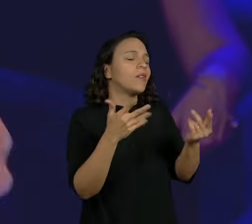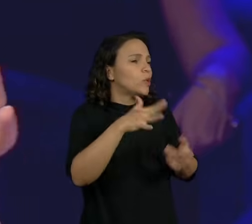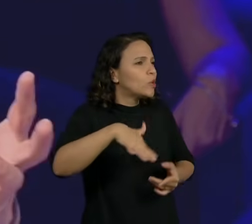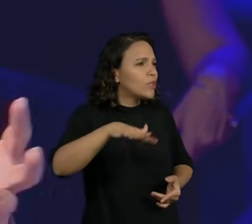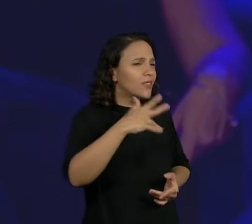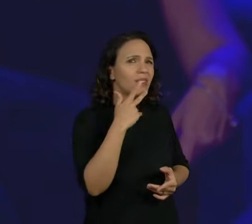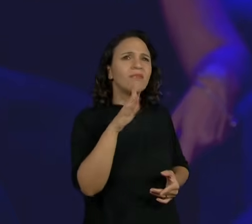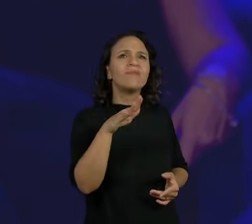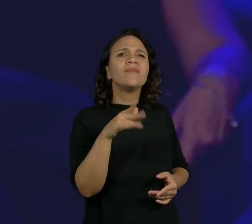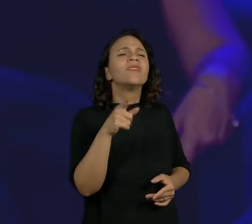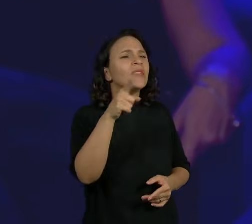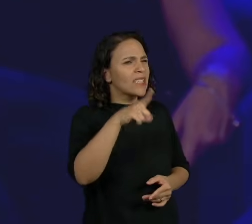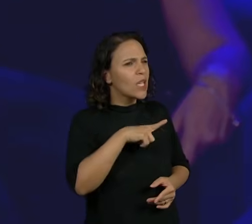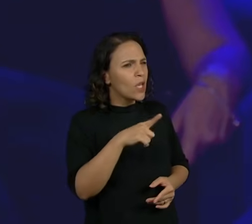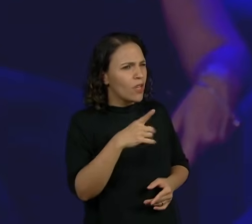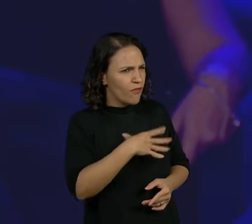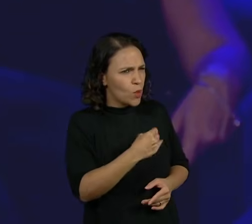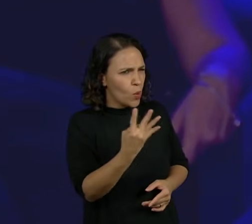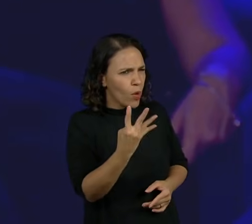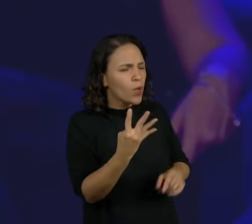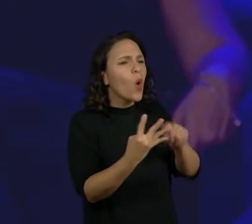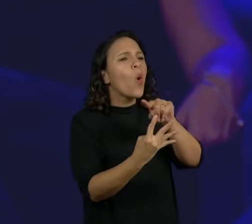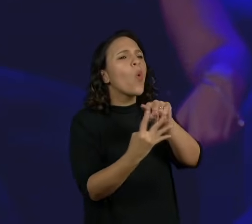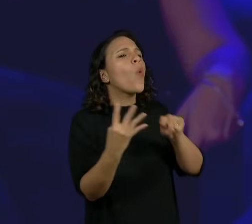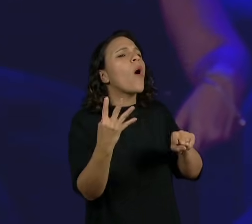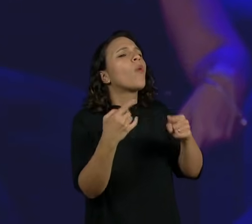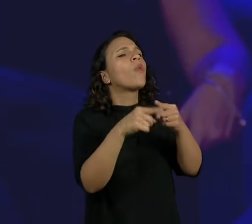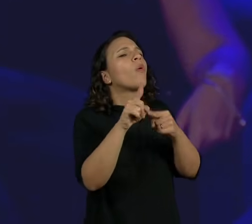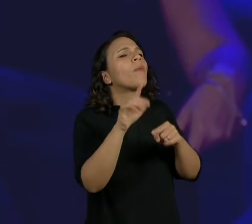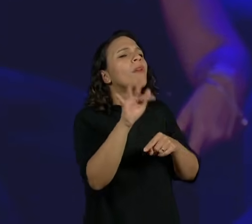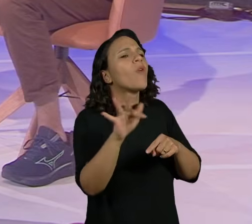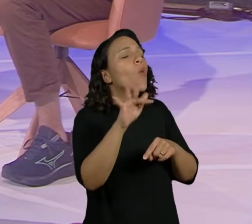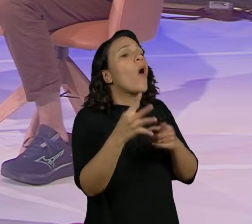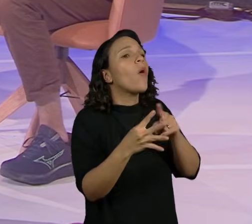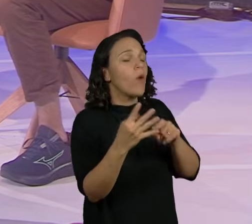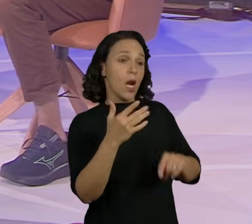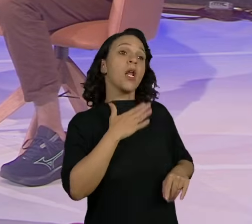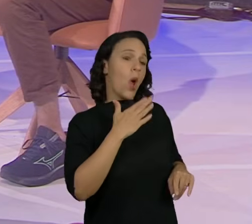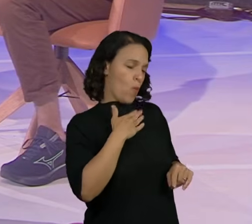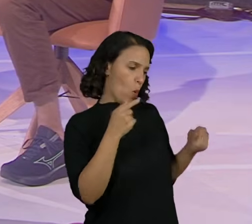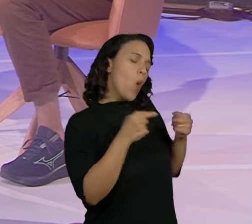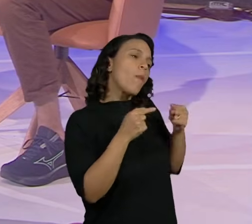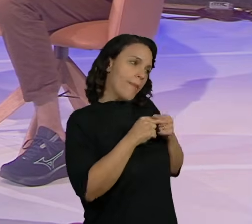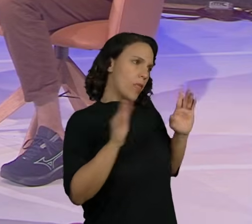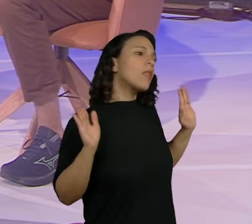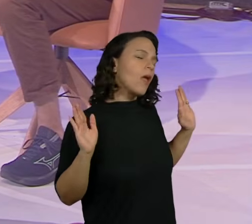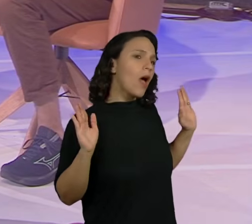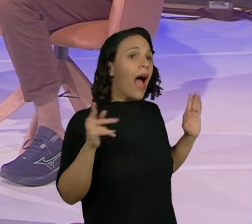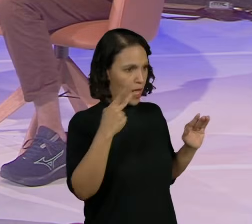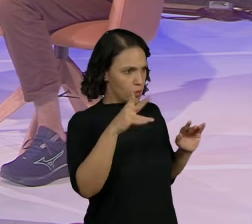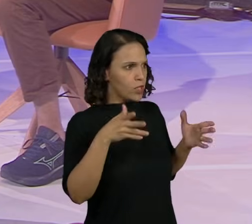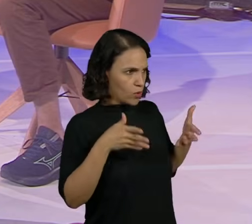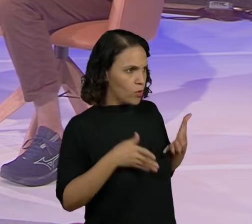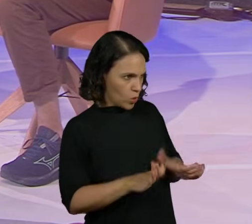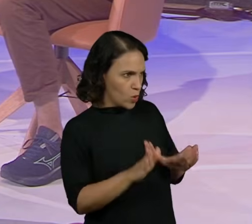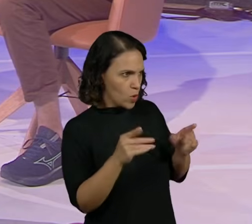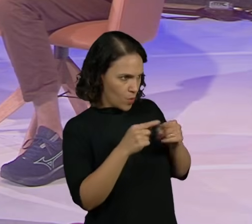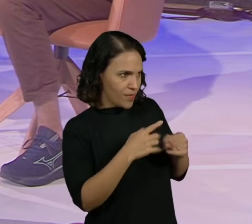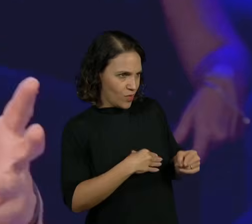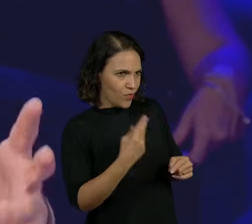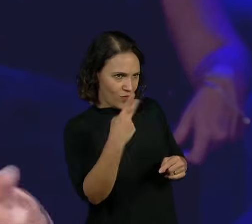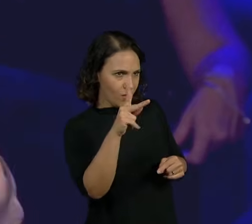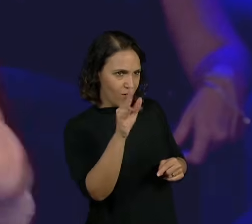tal. Assim, dos seus 4 filhos, quem não nasceu para a universidade? Pois é. Não, os meus nasceram. Os seus nasceram. Porque é